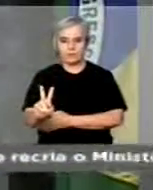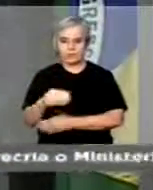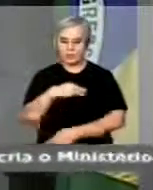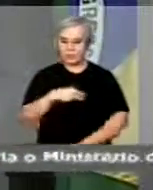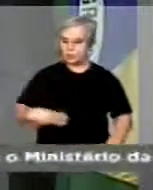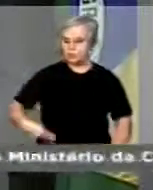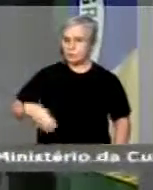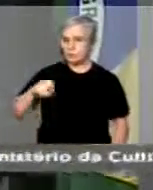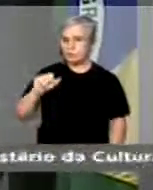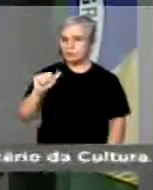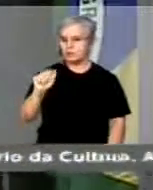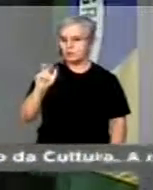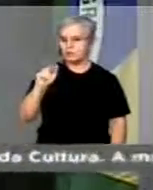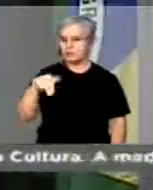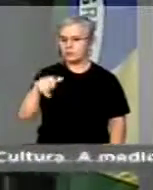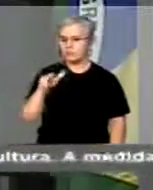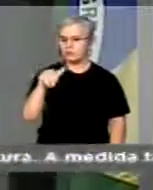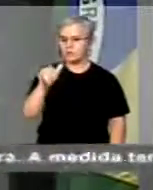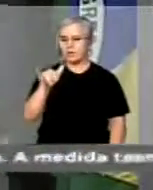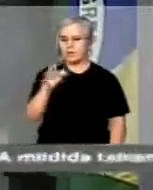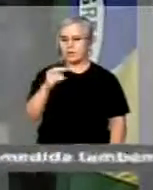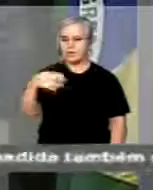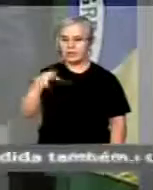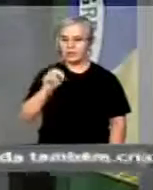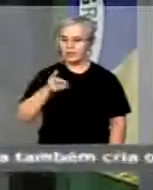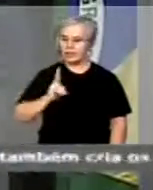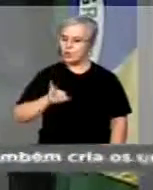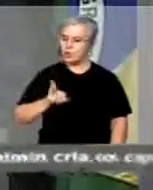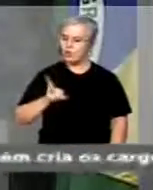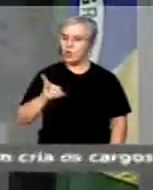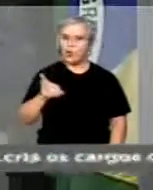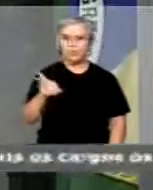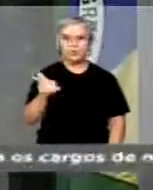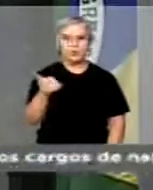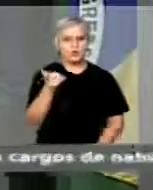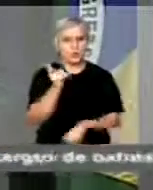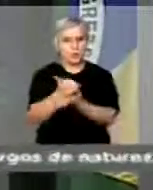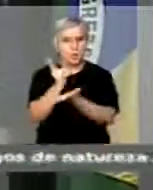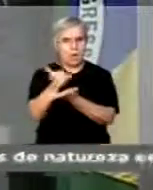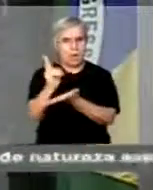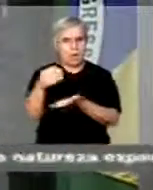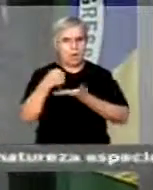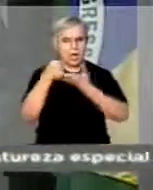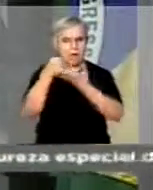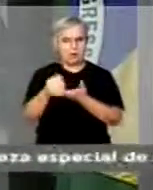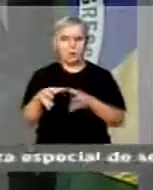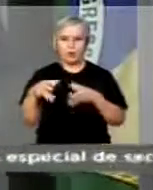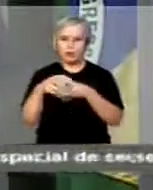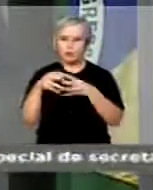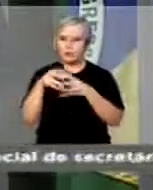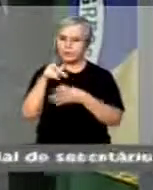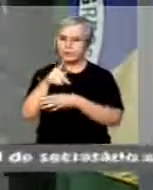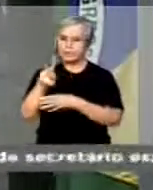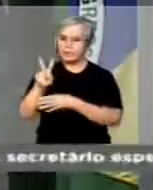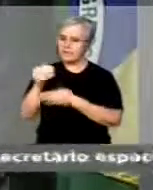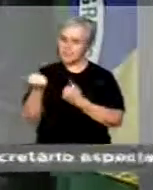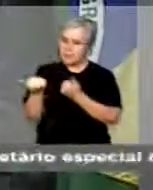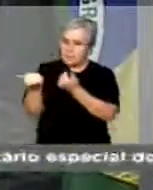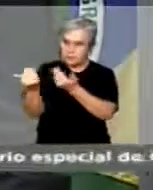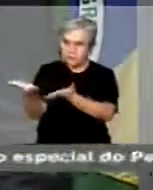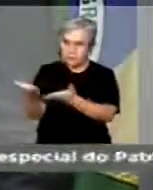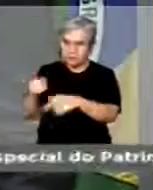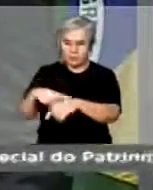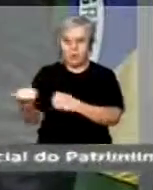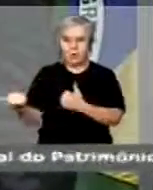ministro Sarney Filho continua com o mesmo apoio que a bancada lhe conferiu para